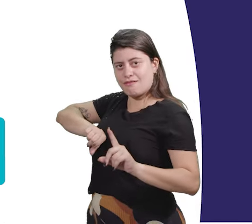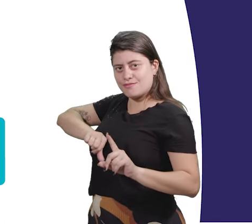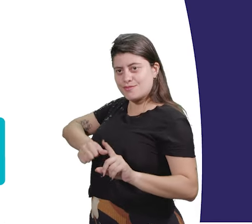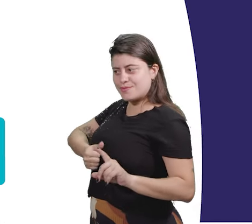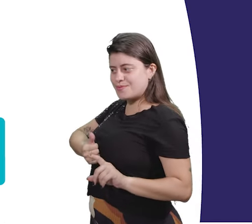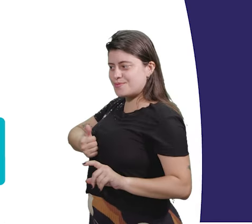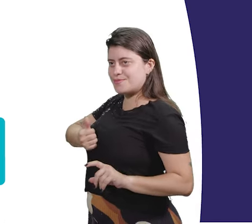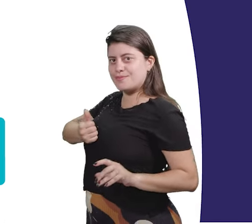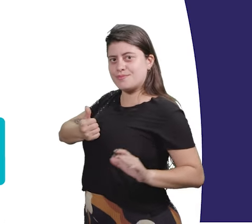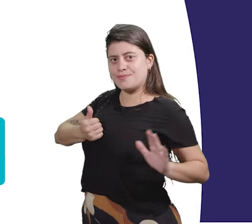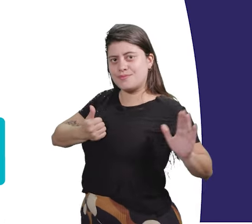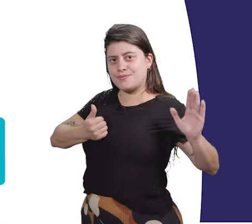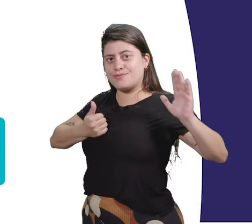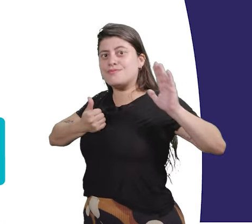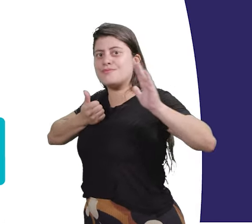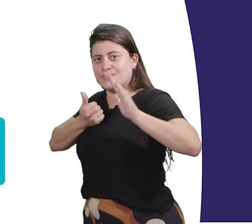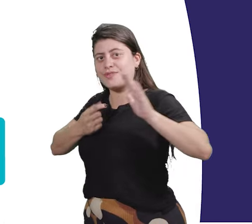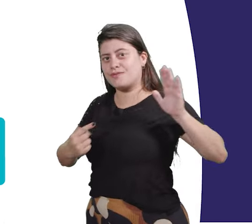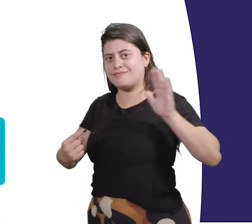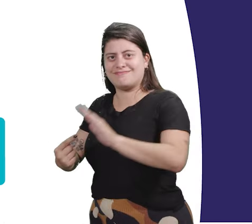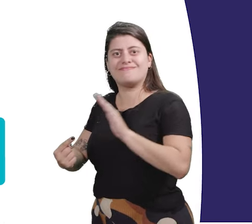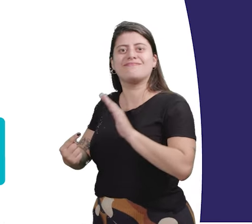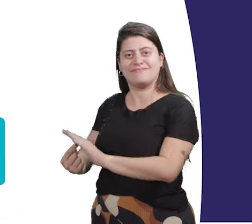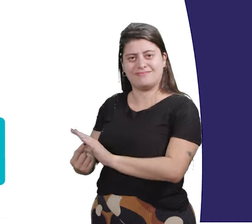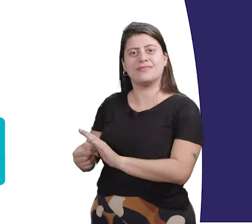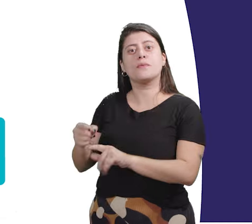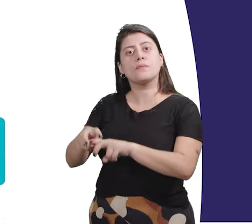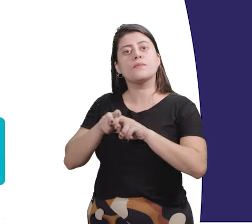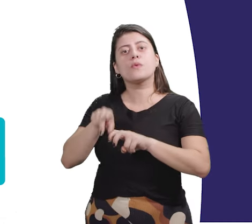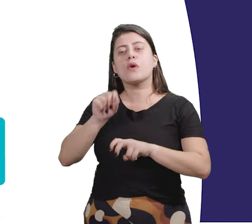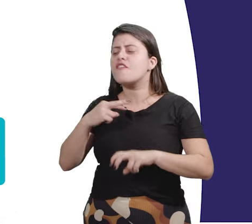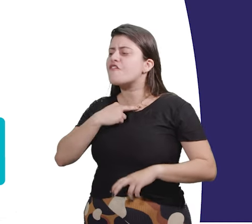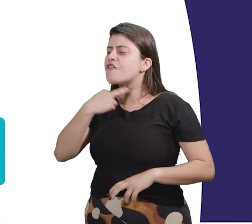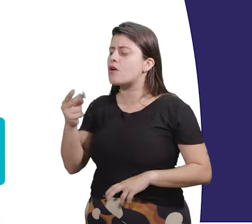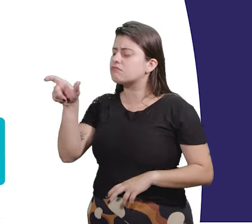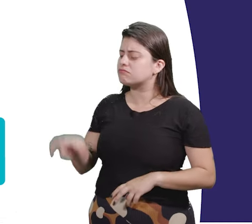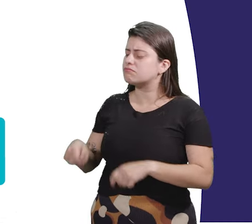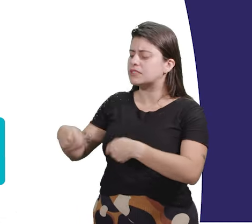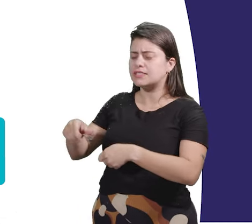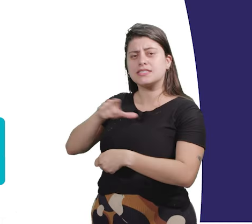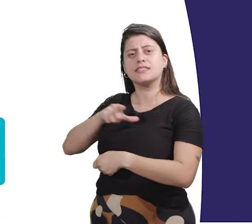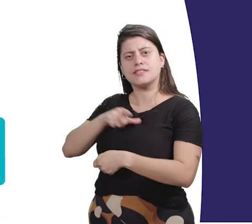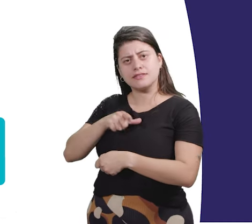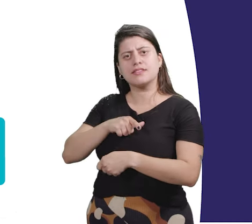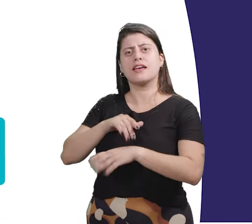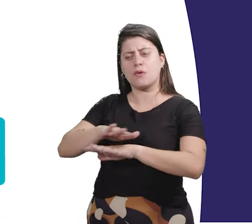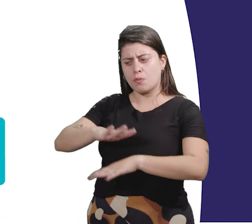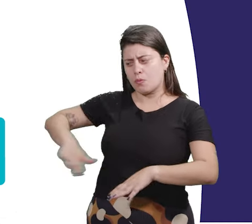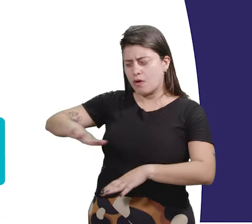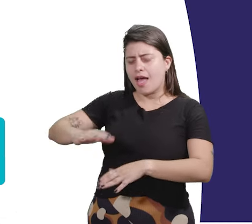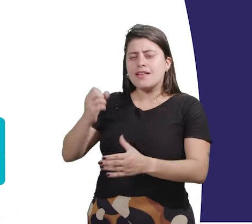né, de dar voz, de dar a sensação de um espaço seguro para manifestar, né, todo e qualquer tipo de situação que para ela